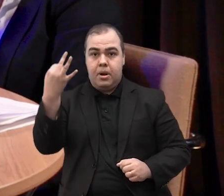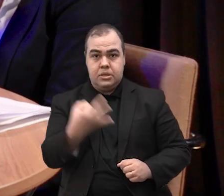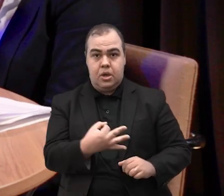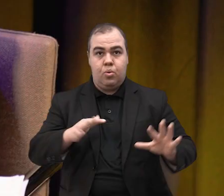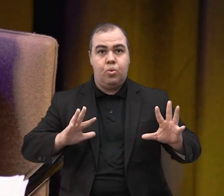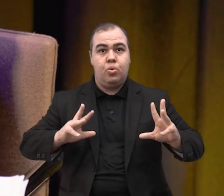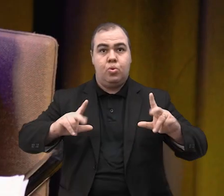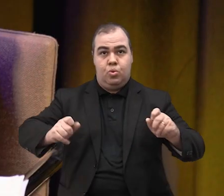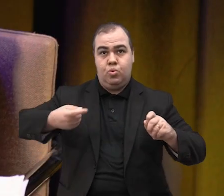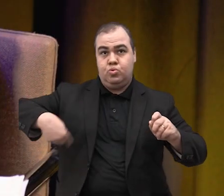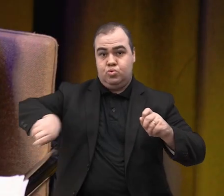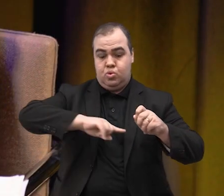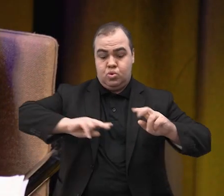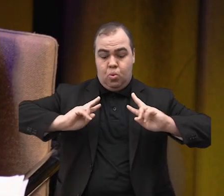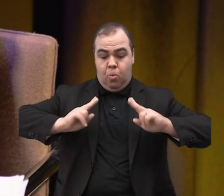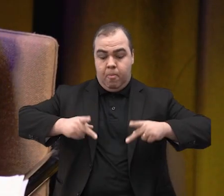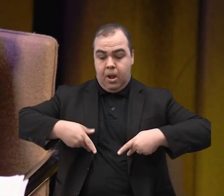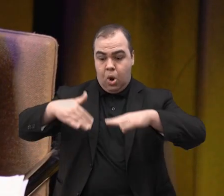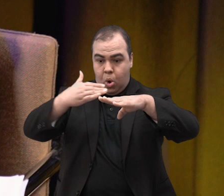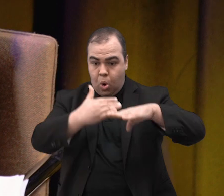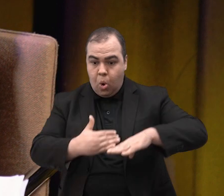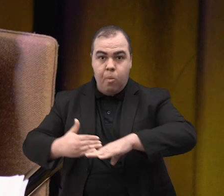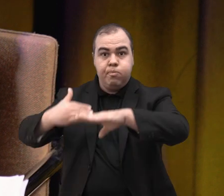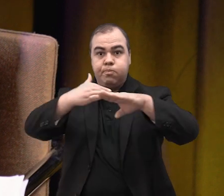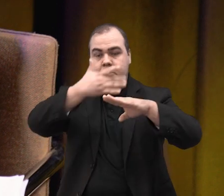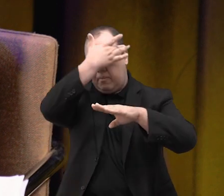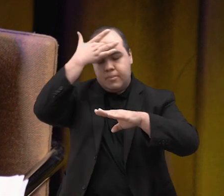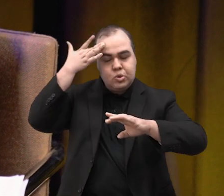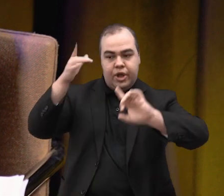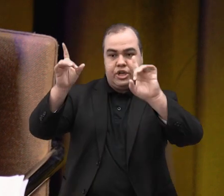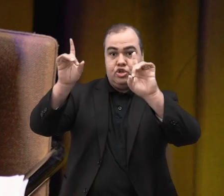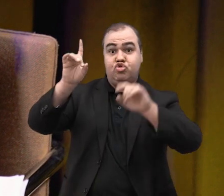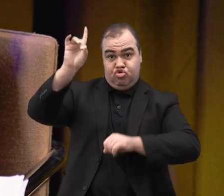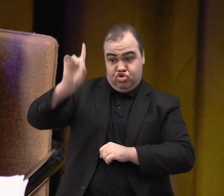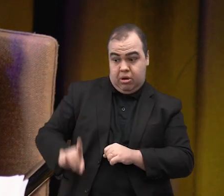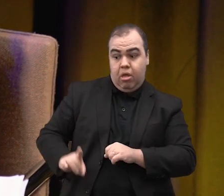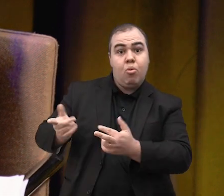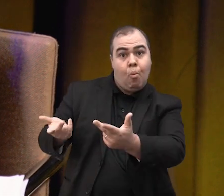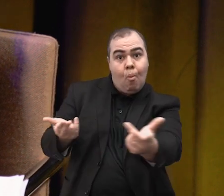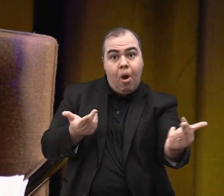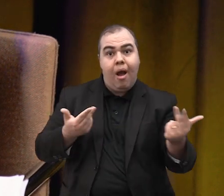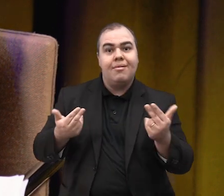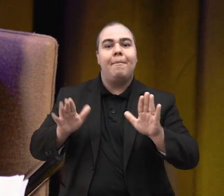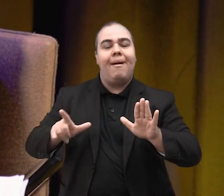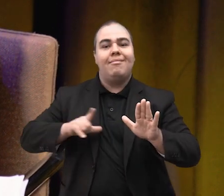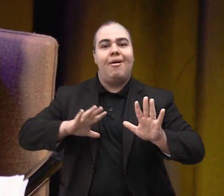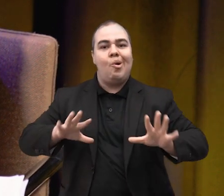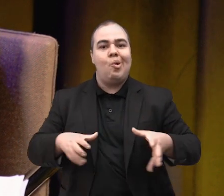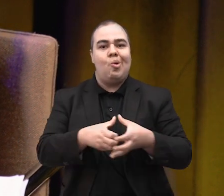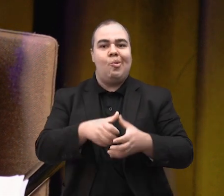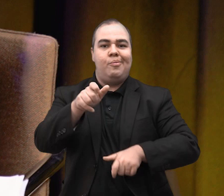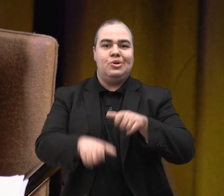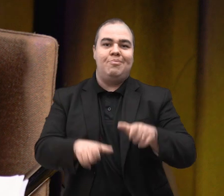que todos temos uma essência humana comum que todos temos direitos iguais a um conjunto de pessoas